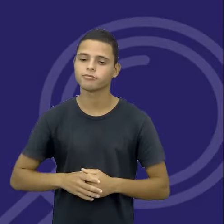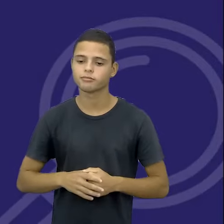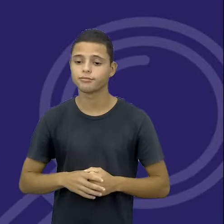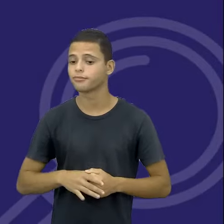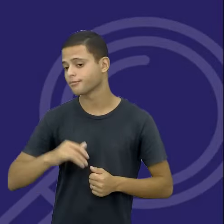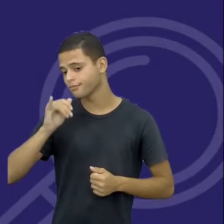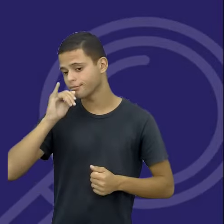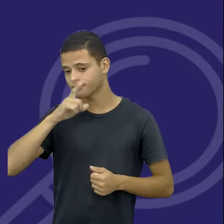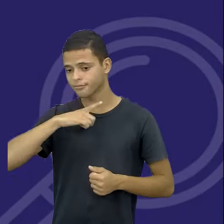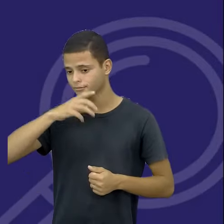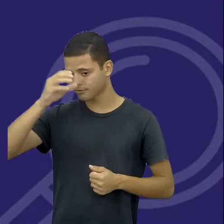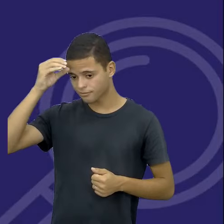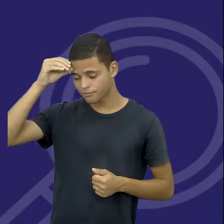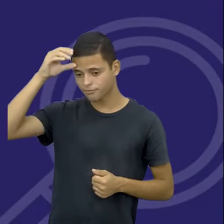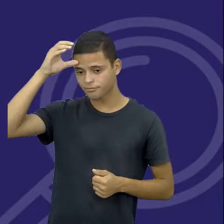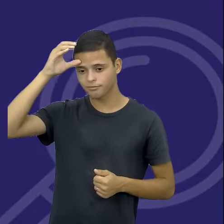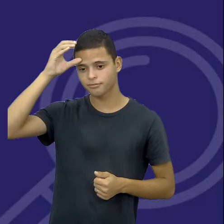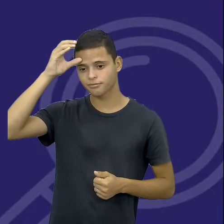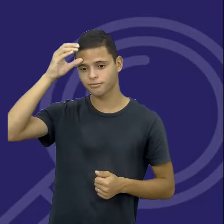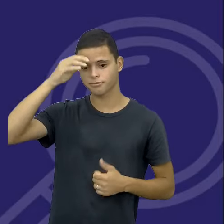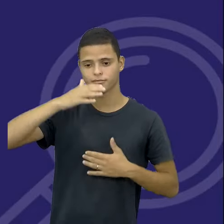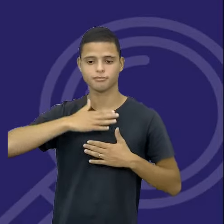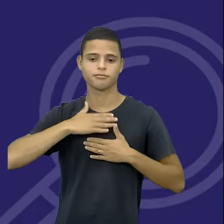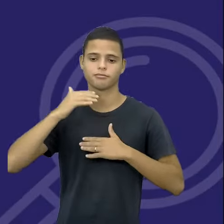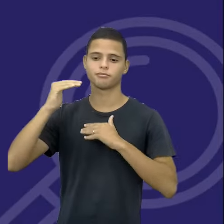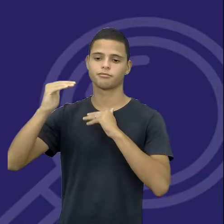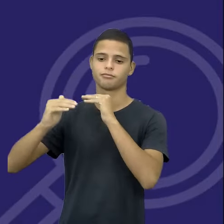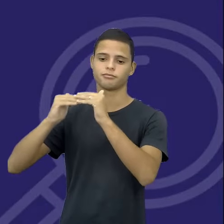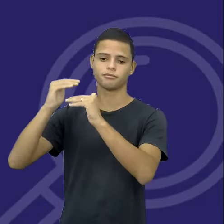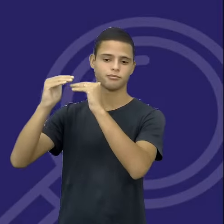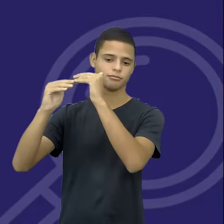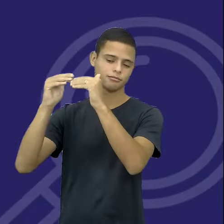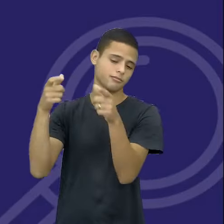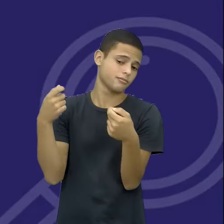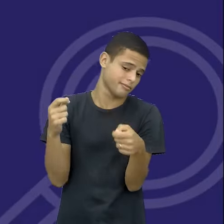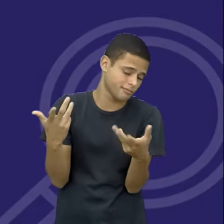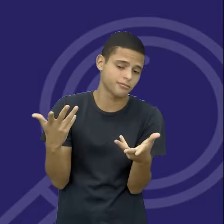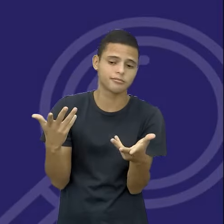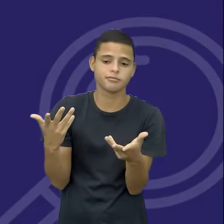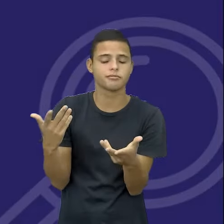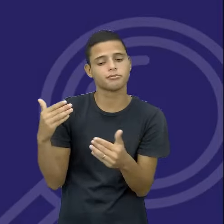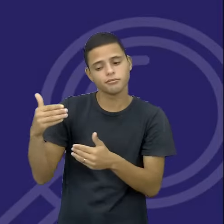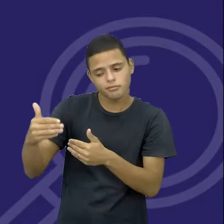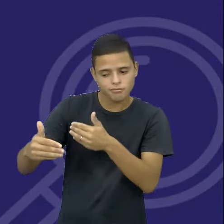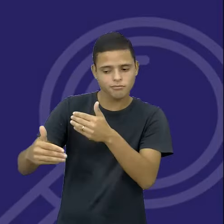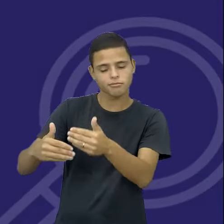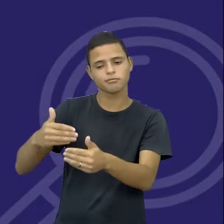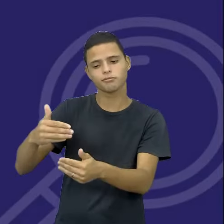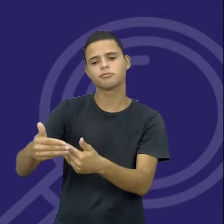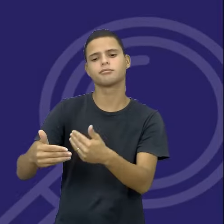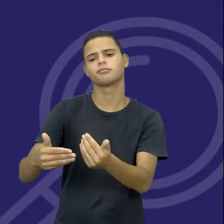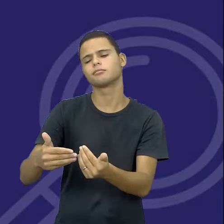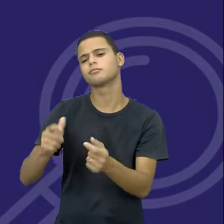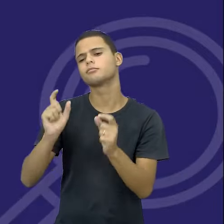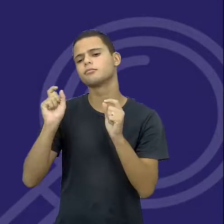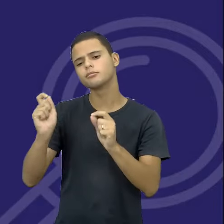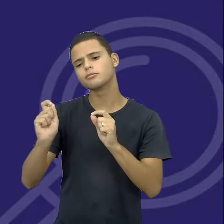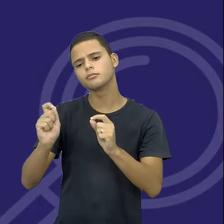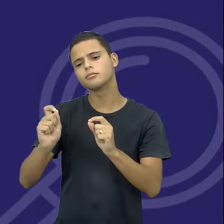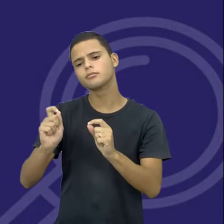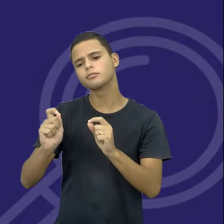um conhecimento aqui para eu avançar, né? Vai ter um processo, né? E esse processo vai ser o quê, né?